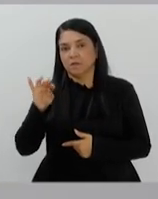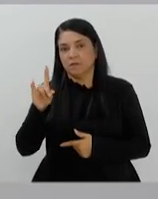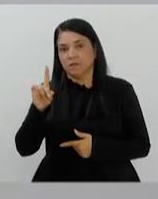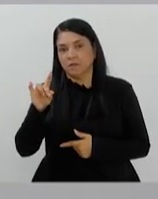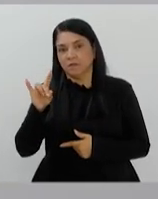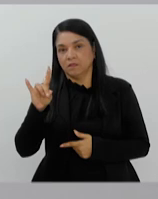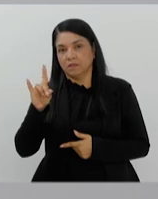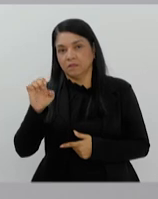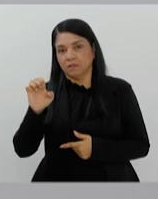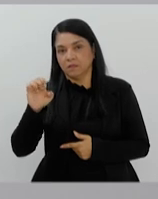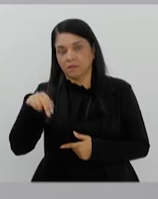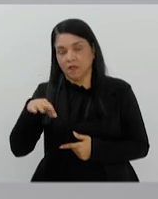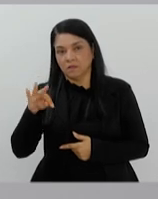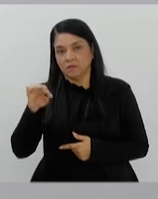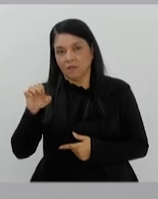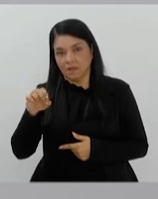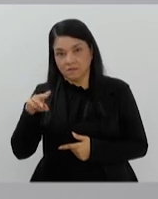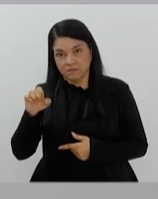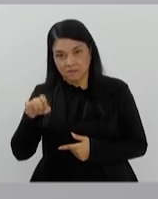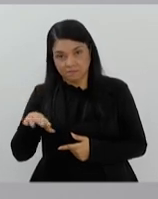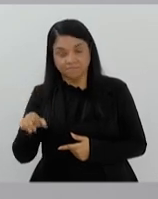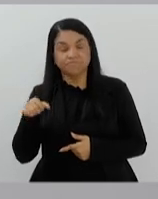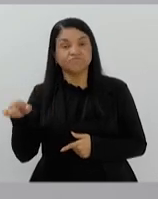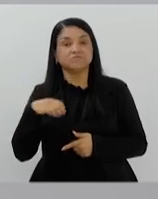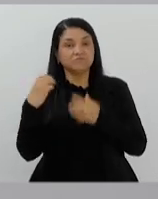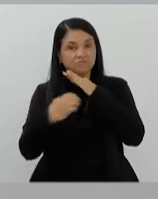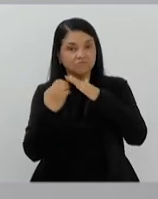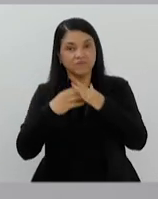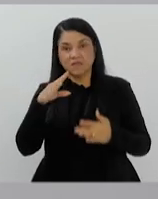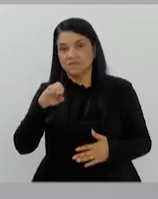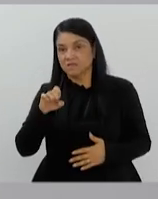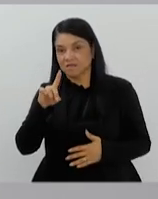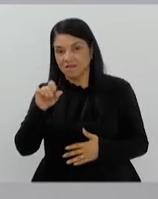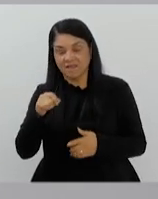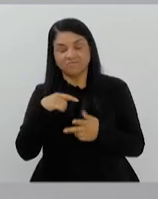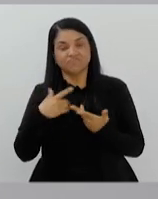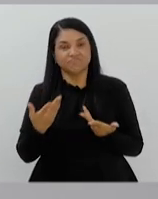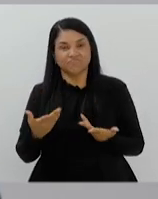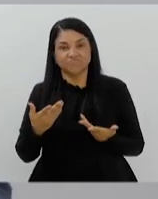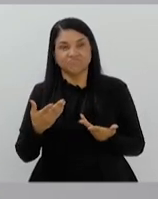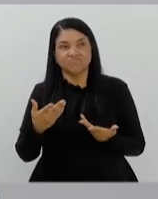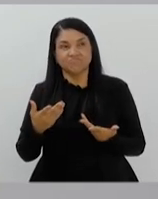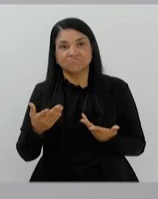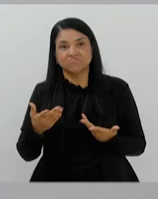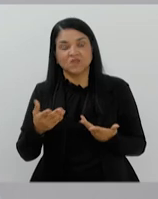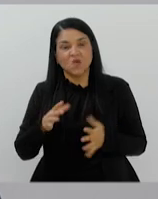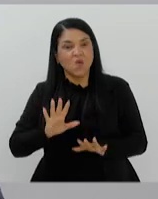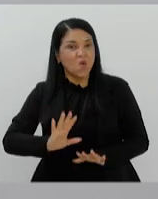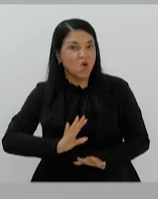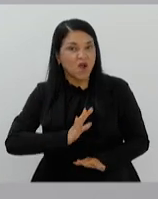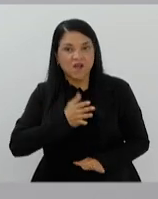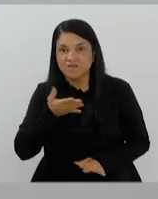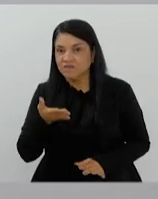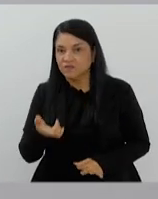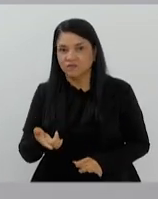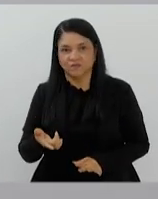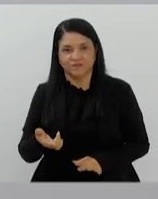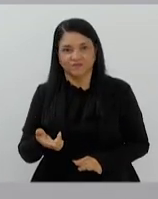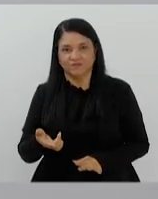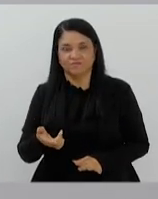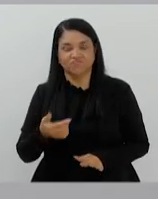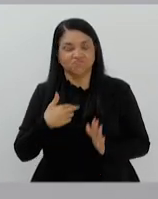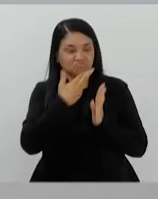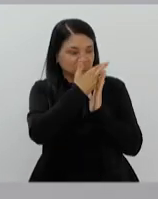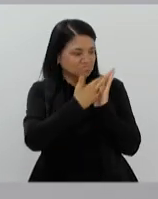mostra incompetente para vender a imagem da empresa porque vendeu dessa forma horrorosa não exigiu